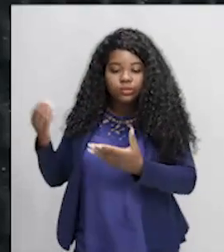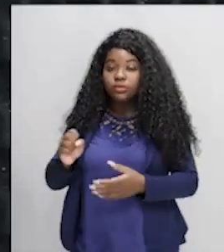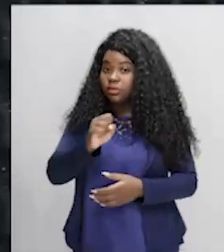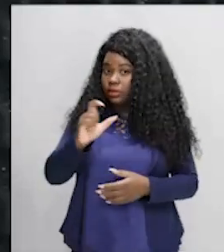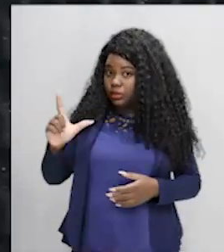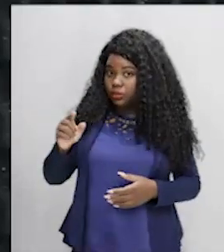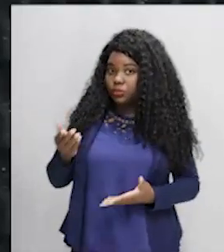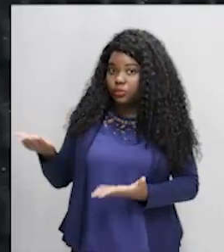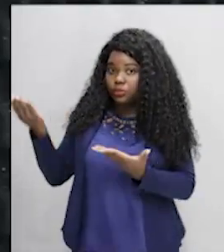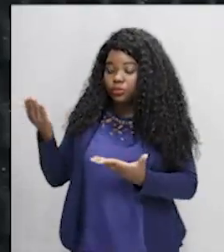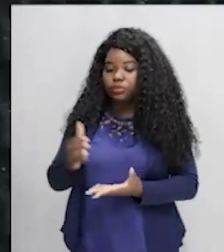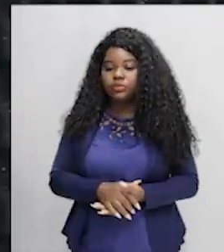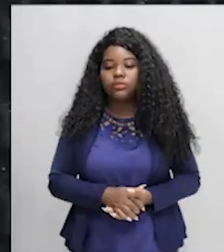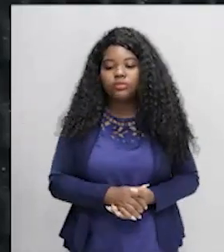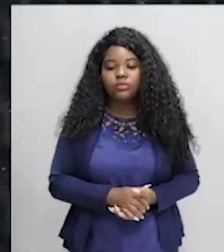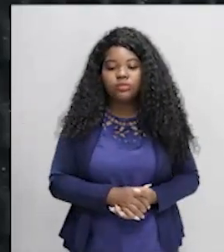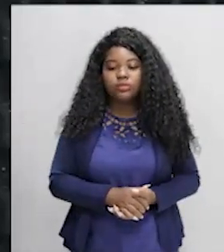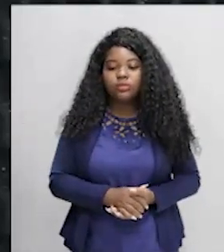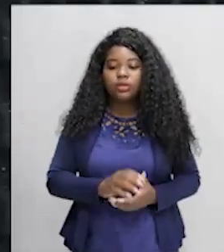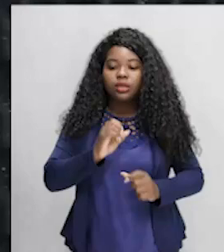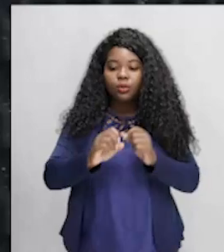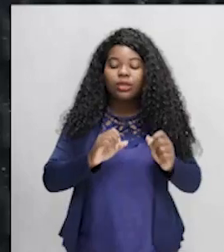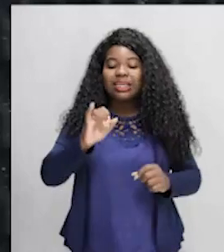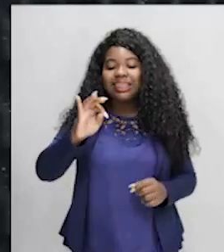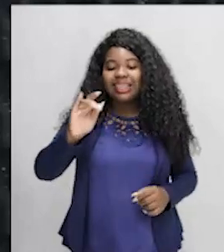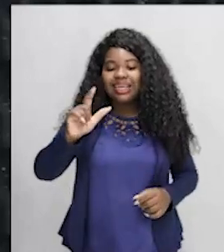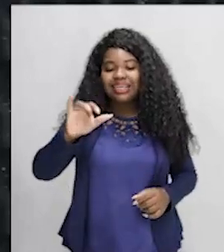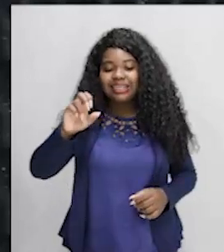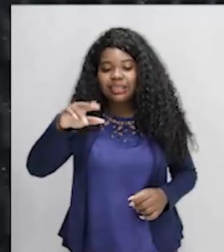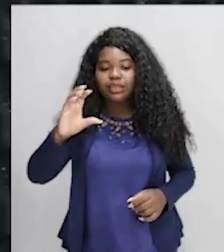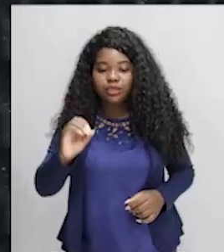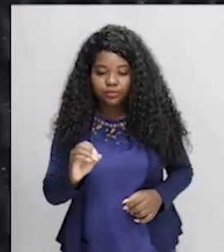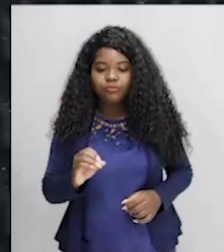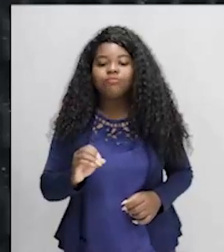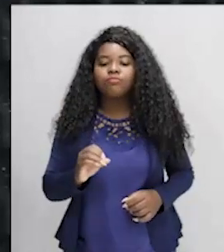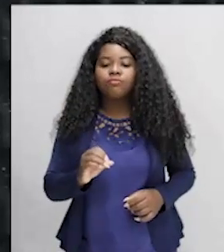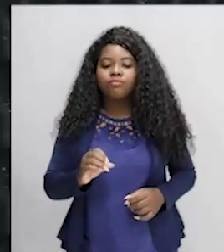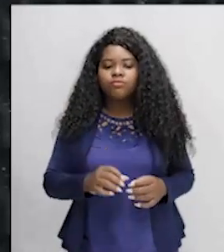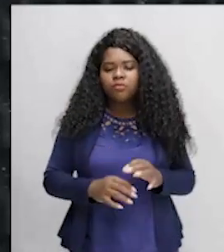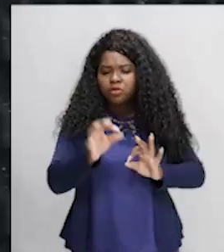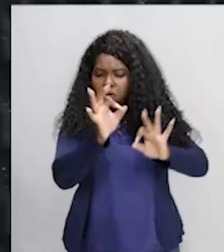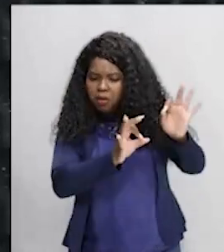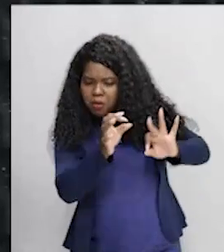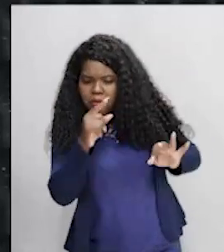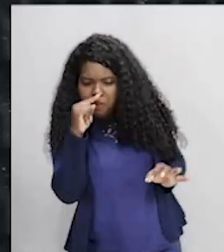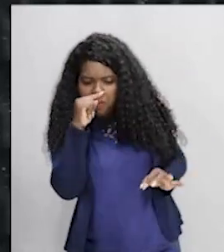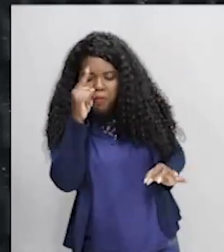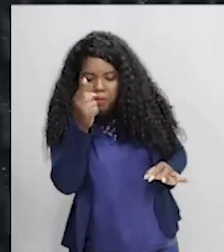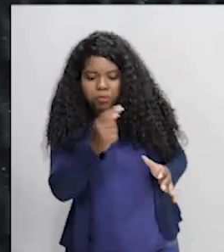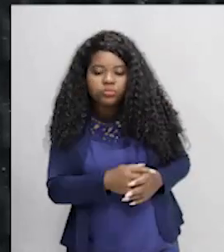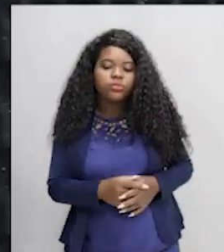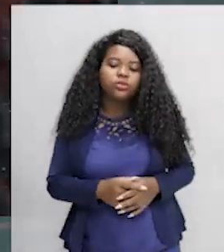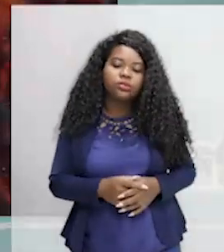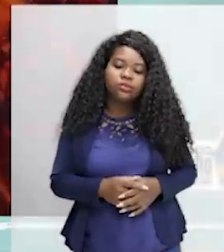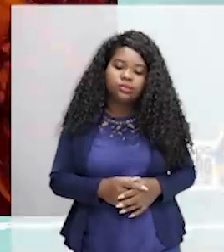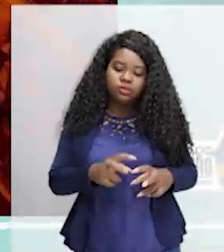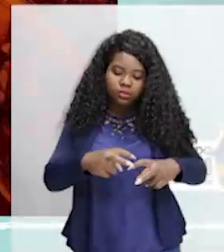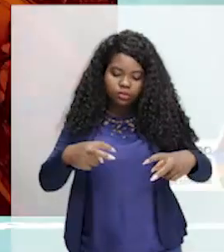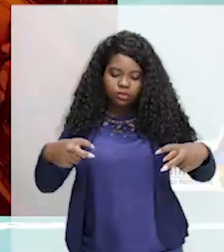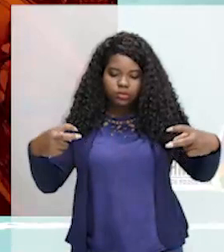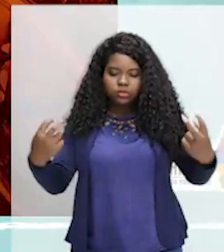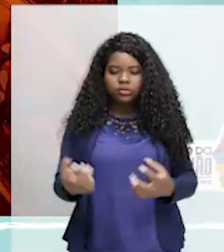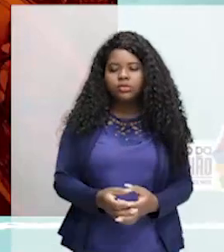Luís do Maranhão, é o teatro italiano, muito sofisticado, onde a plateia assiste de um lado e o espetáculo é visto do outro. Isso vem lá desde o século